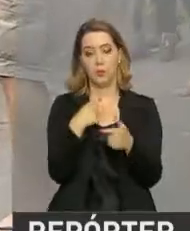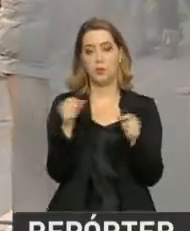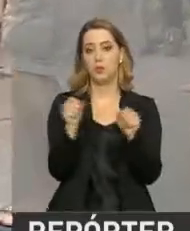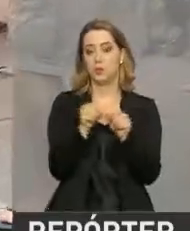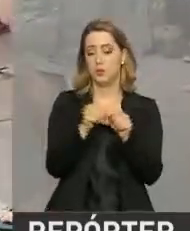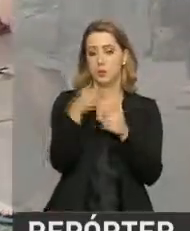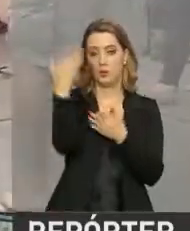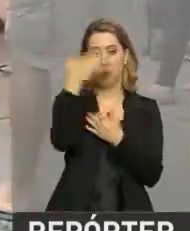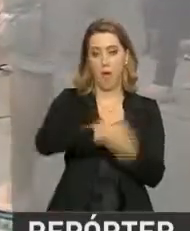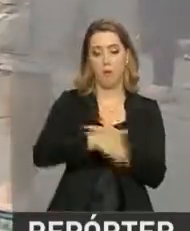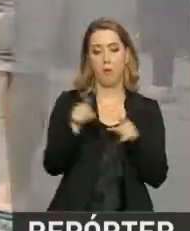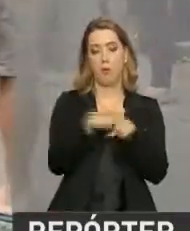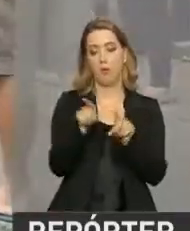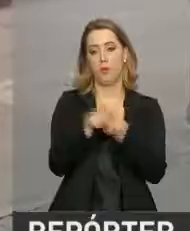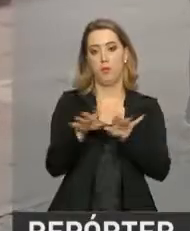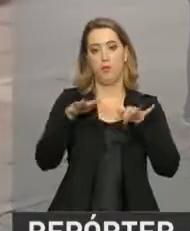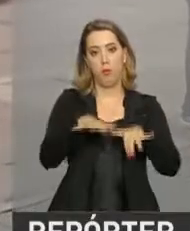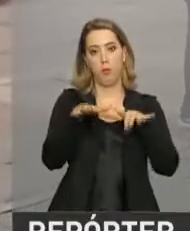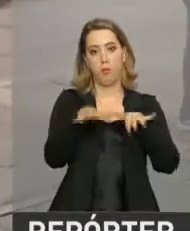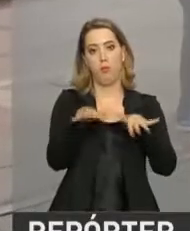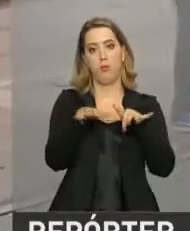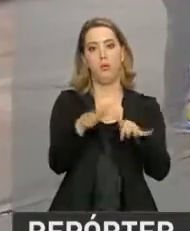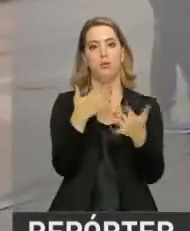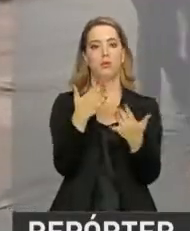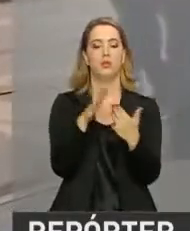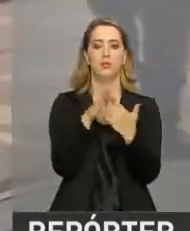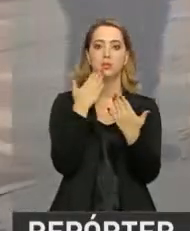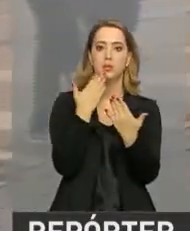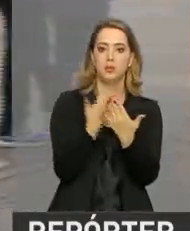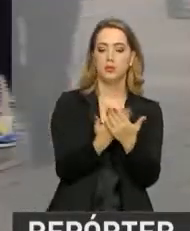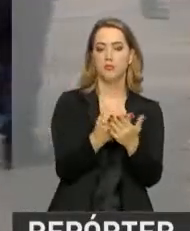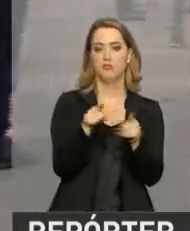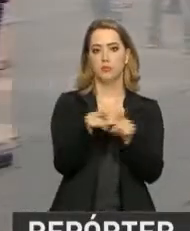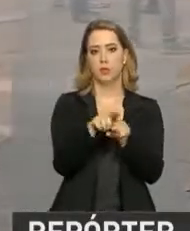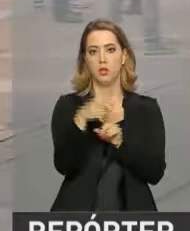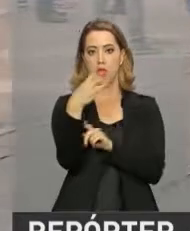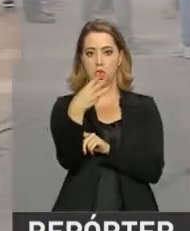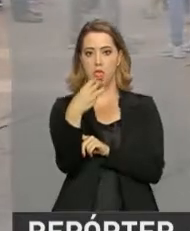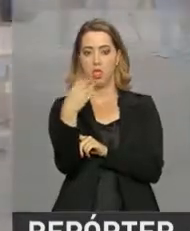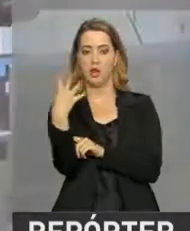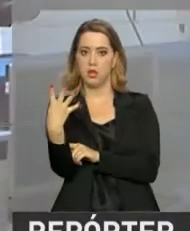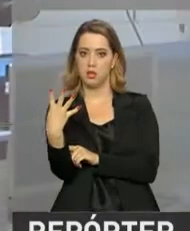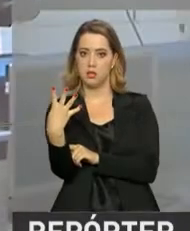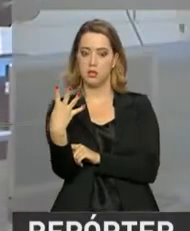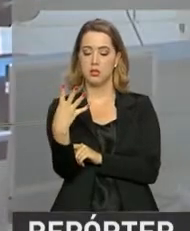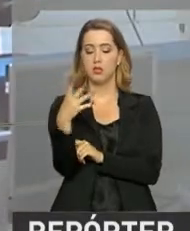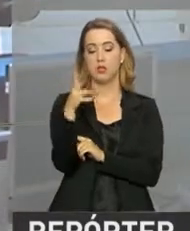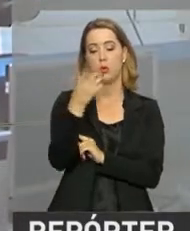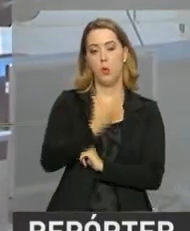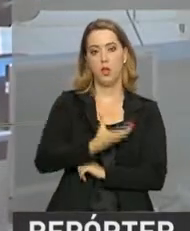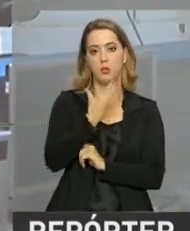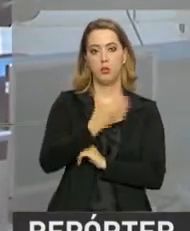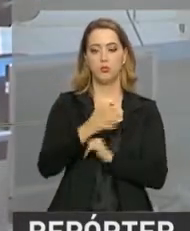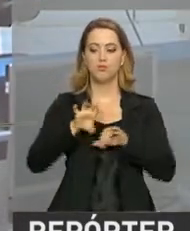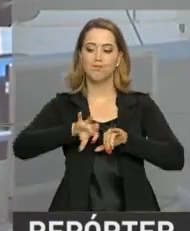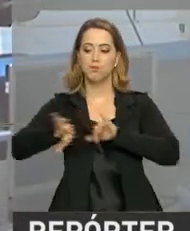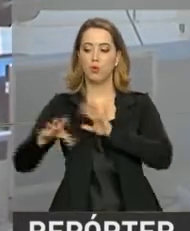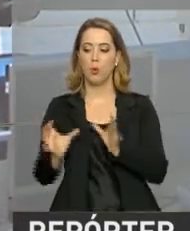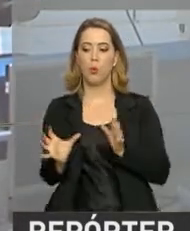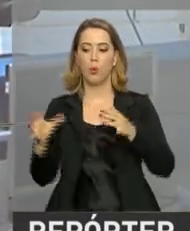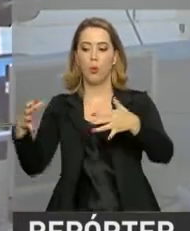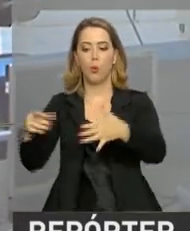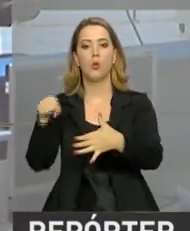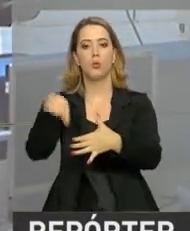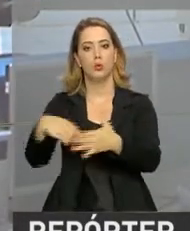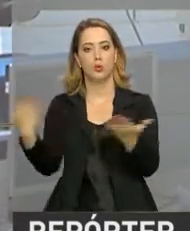ocupações nas escolas terão as provas aplicadas nos dias 3 e 4 de dezembro os alunos serão avisados pelo inep sobre a